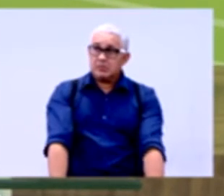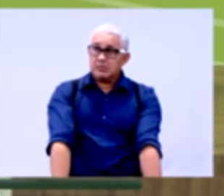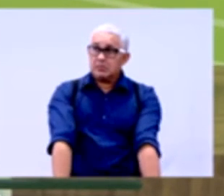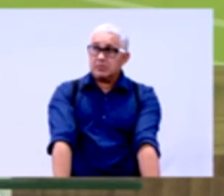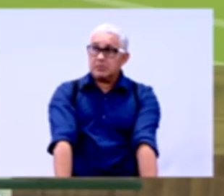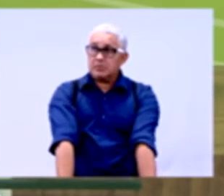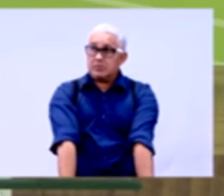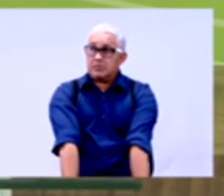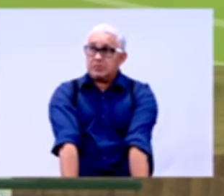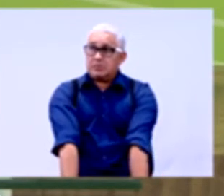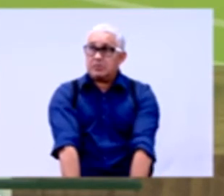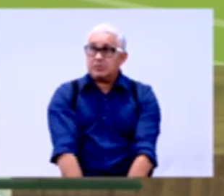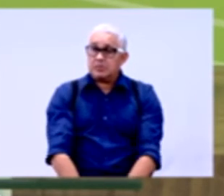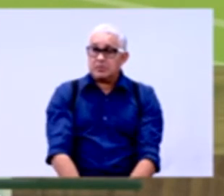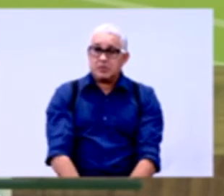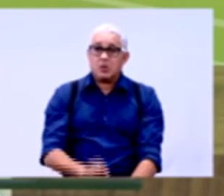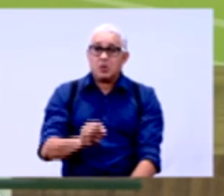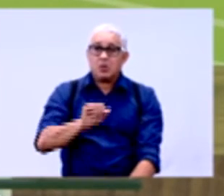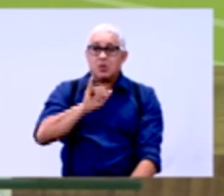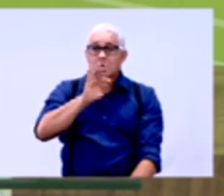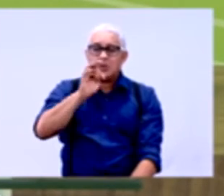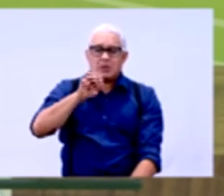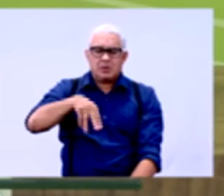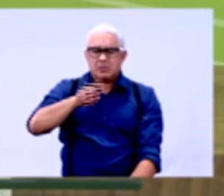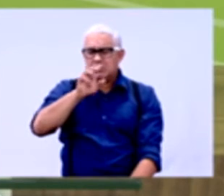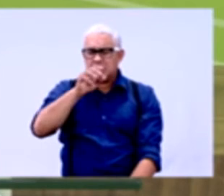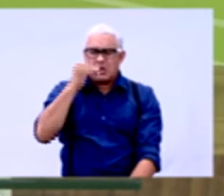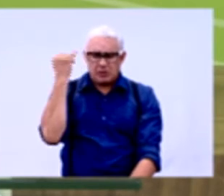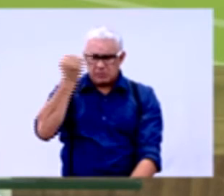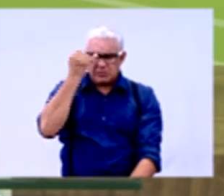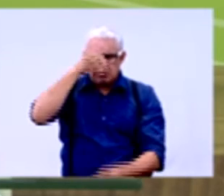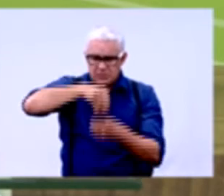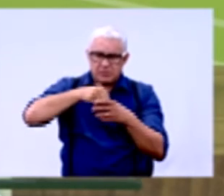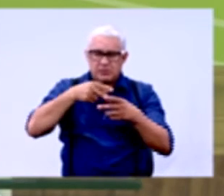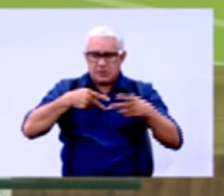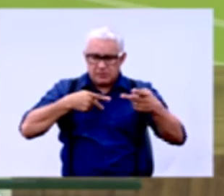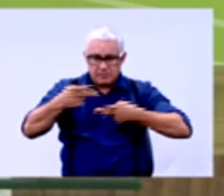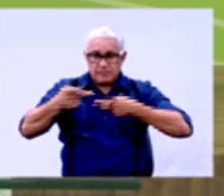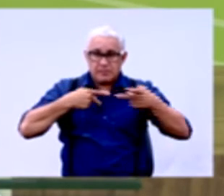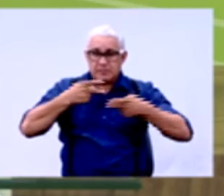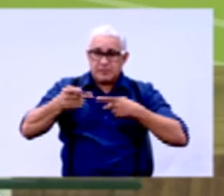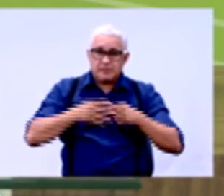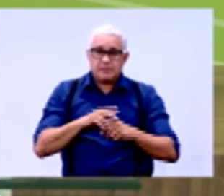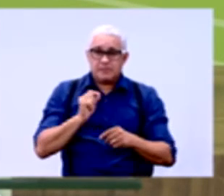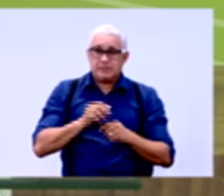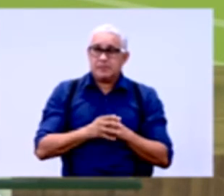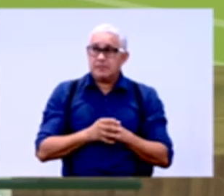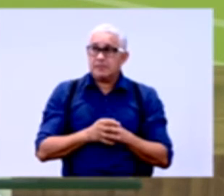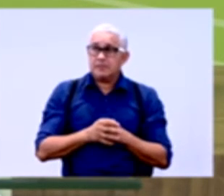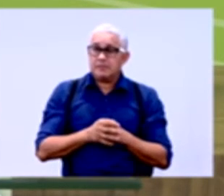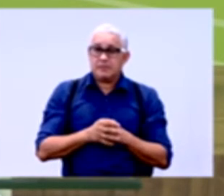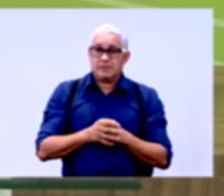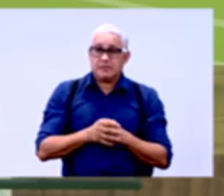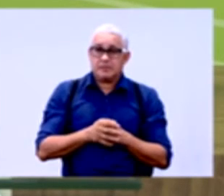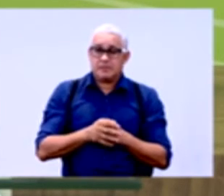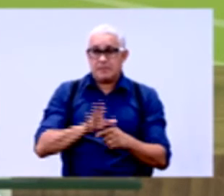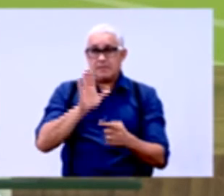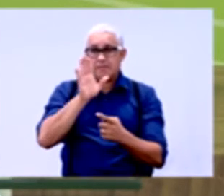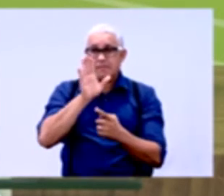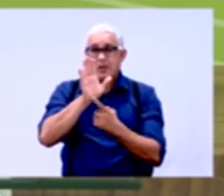é um item fundamental dentro do projeto, né? Ele praticamente dá uma